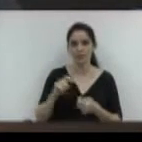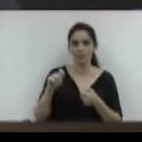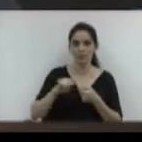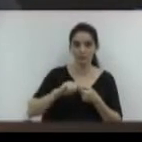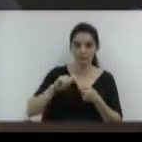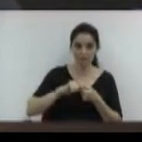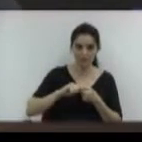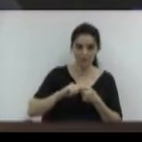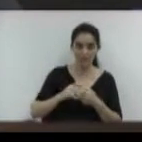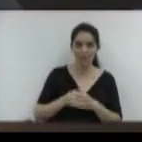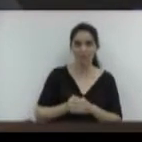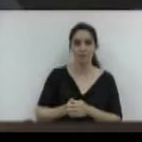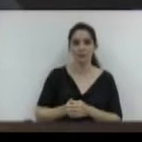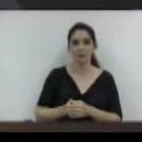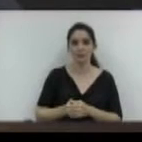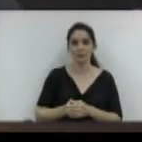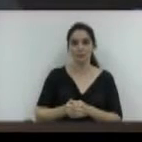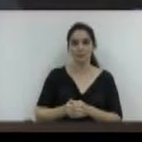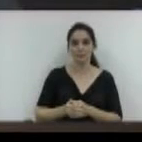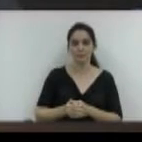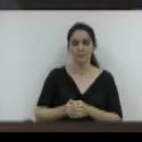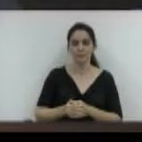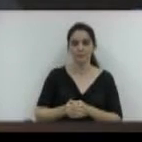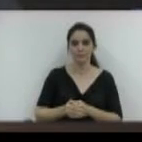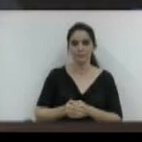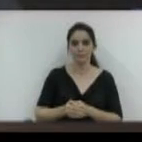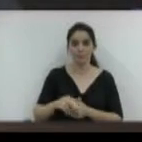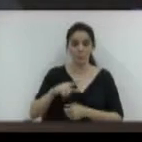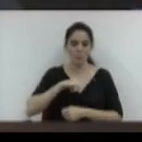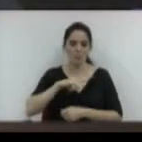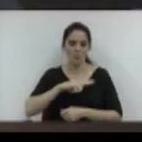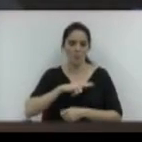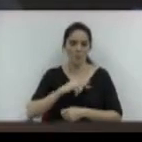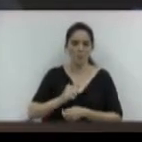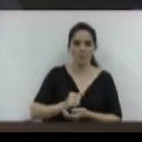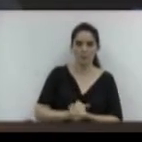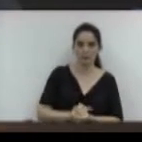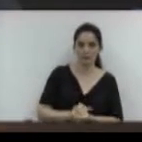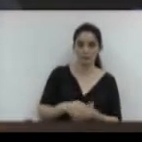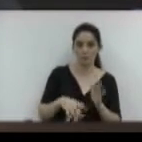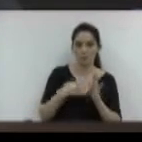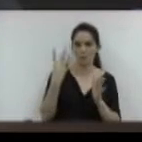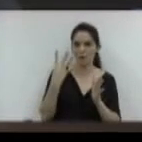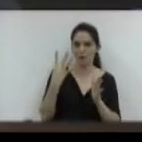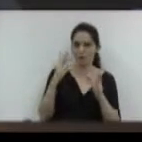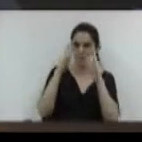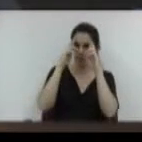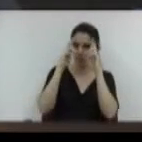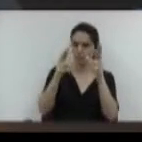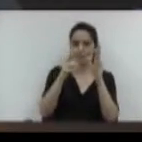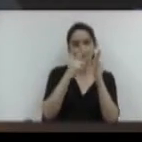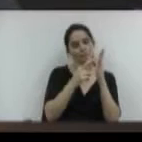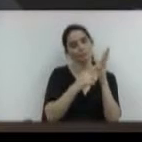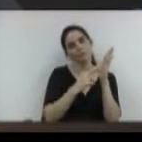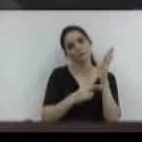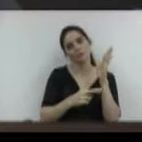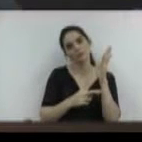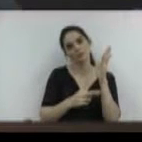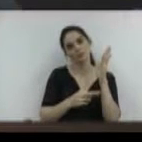exclusivamente para atender ao interesse público. Quarto, obedecer às normas regimentais.